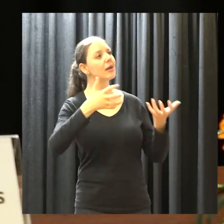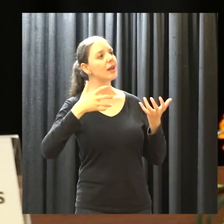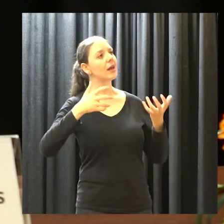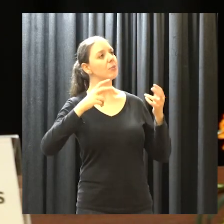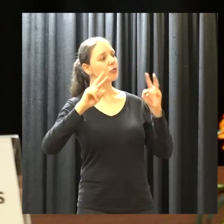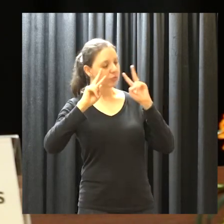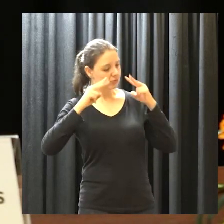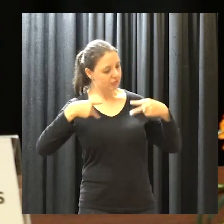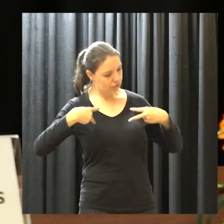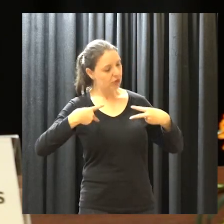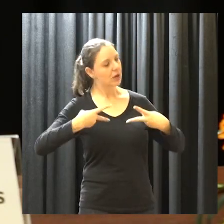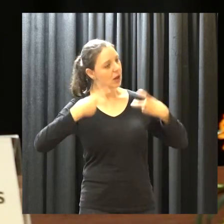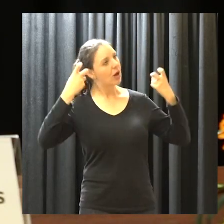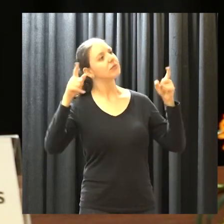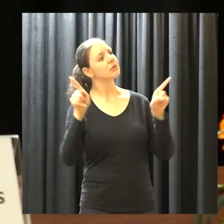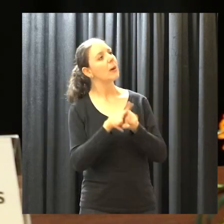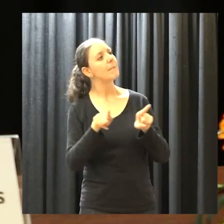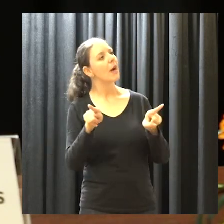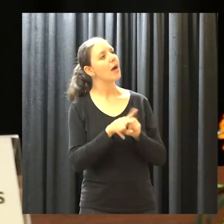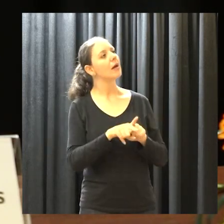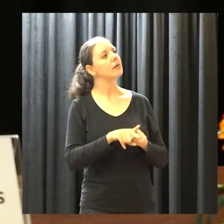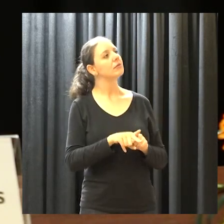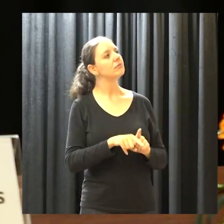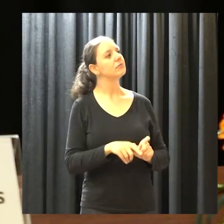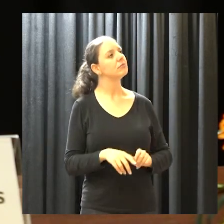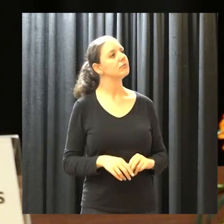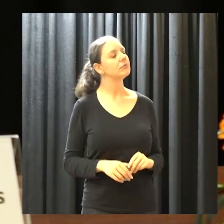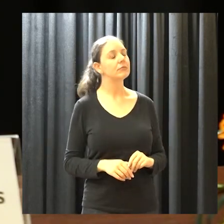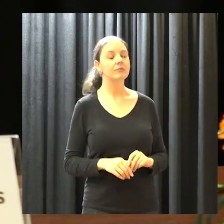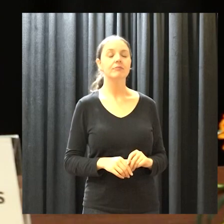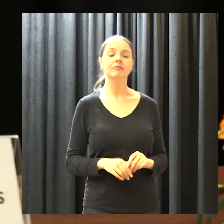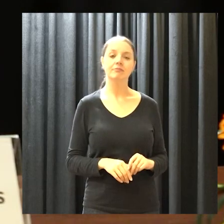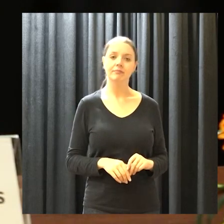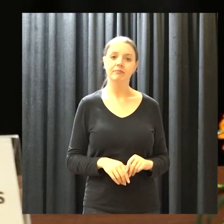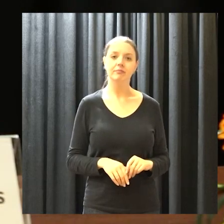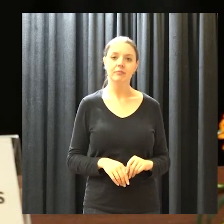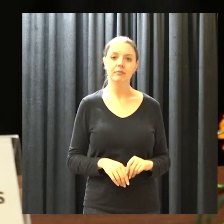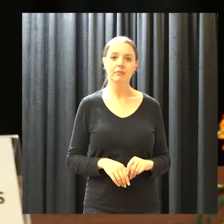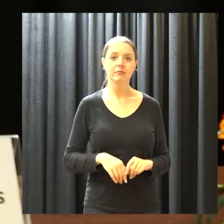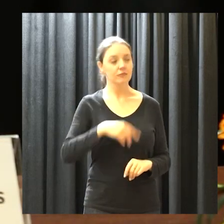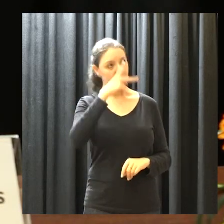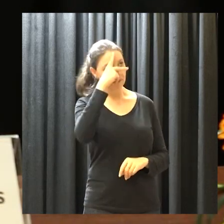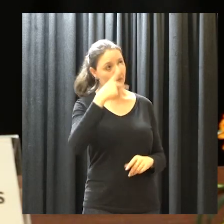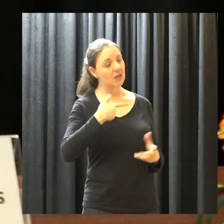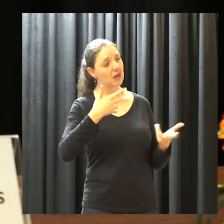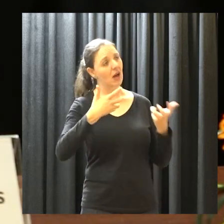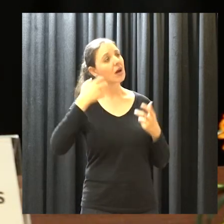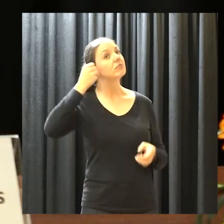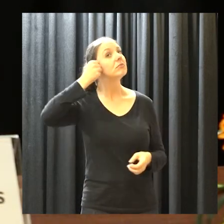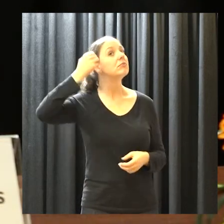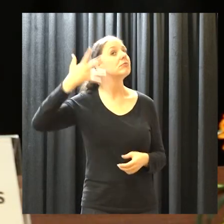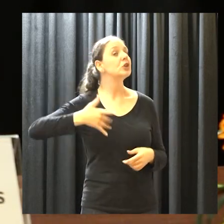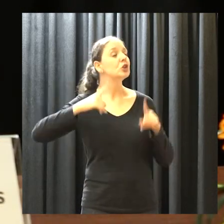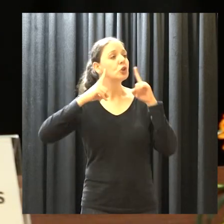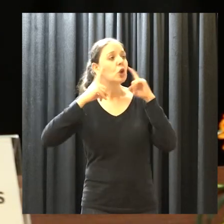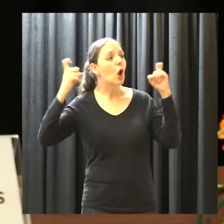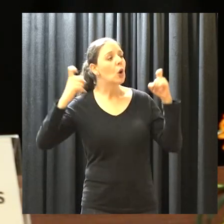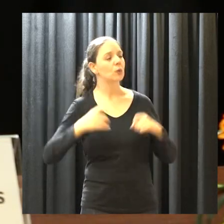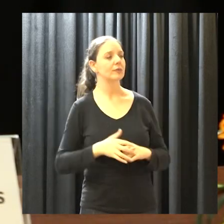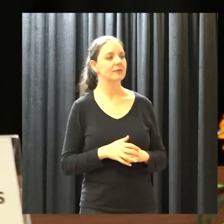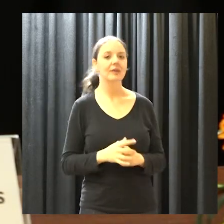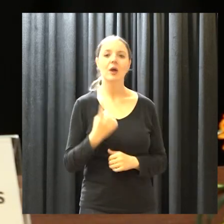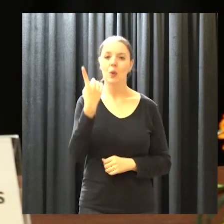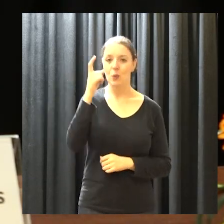também. E o nosso autorretrato, a gente quer que seja sonoro. E uma das participantes fala